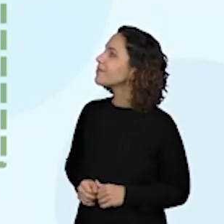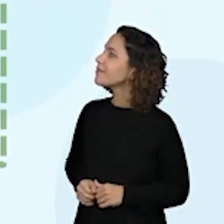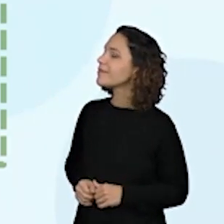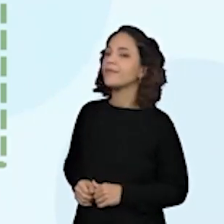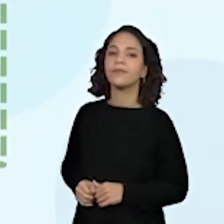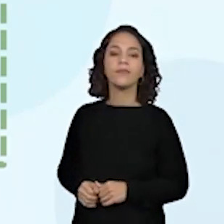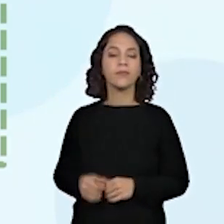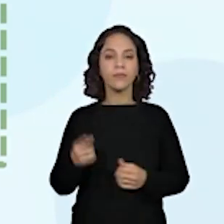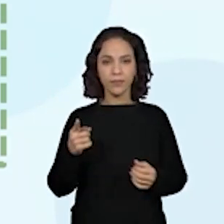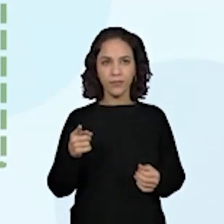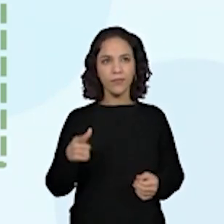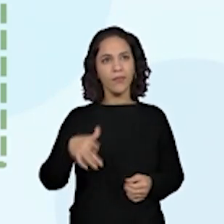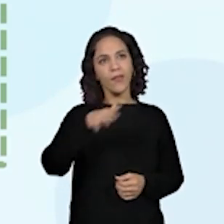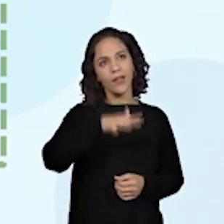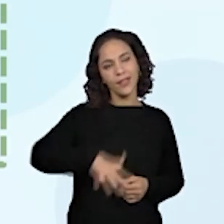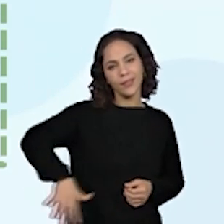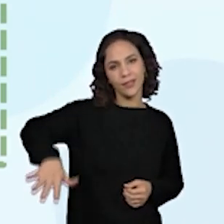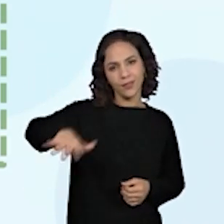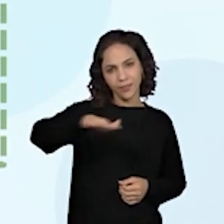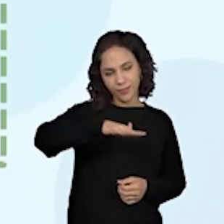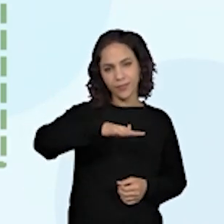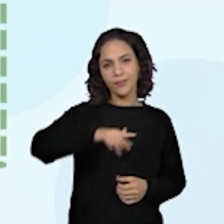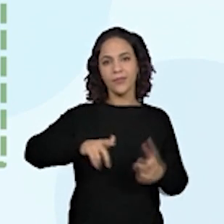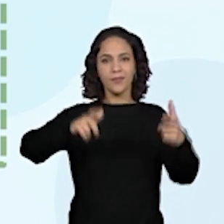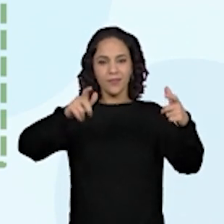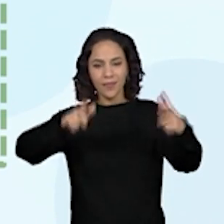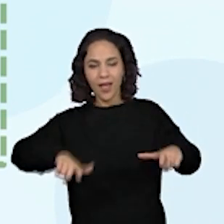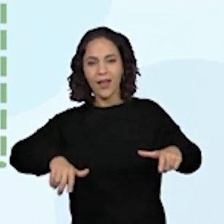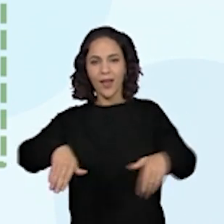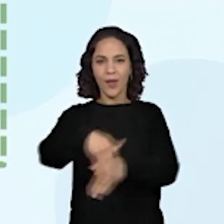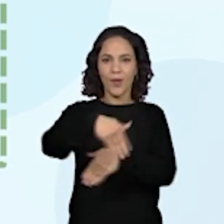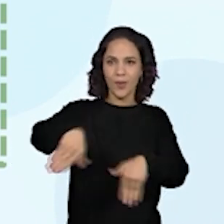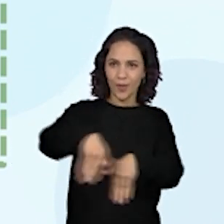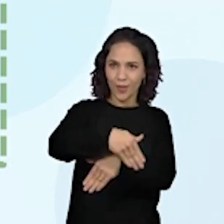Ainda sobre os espaços pátios e corredores.